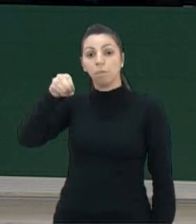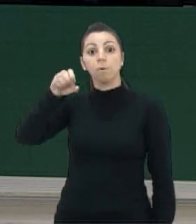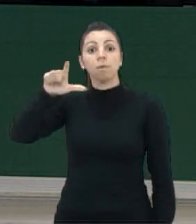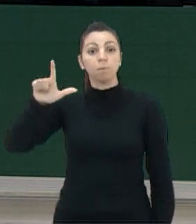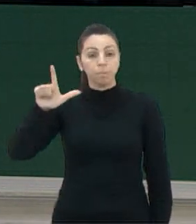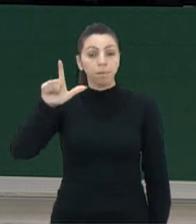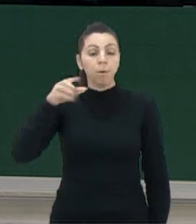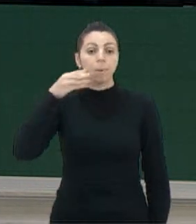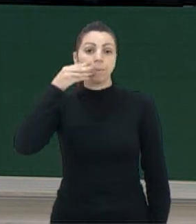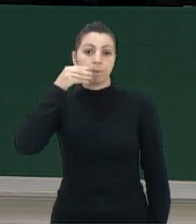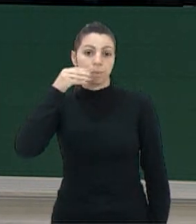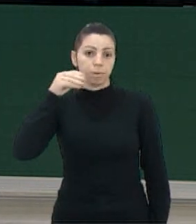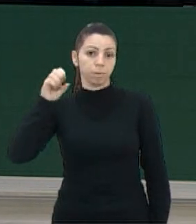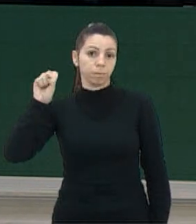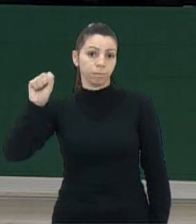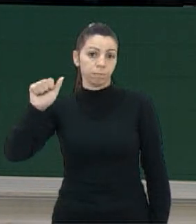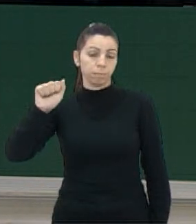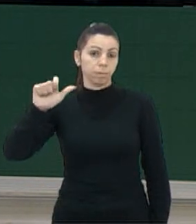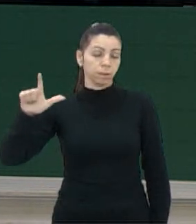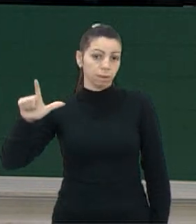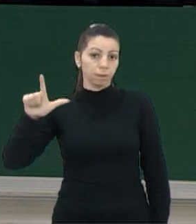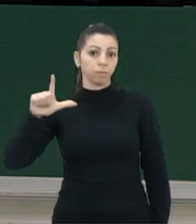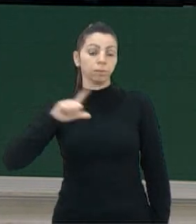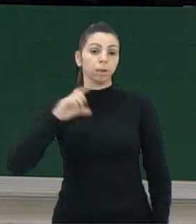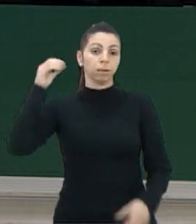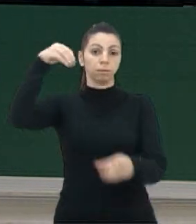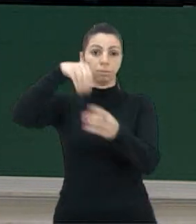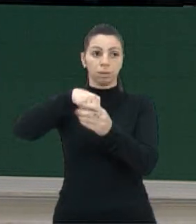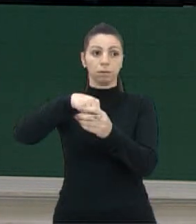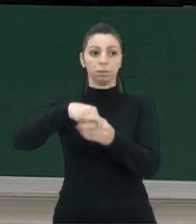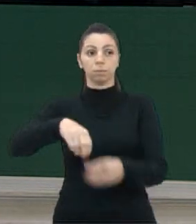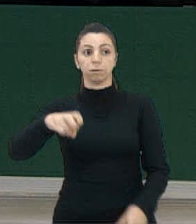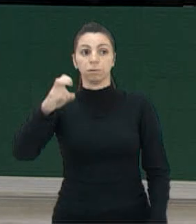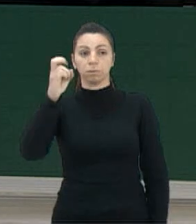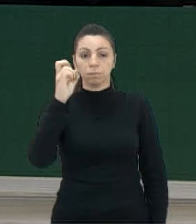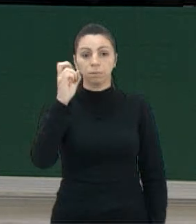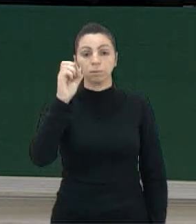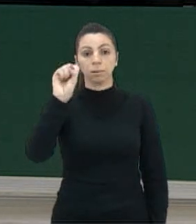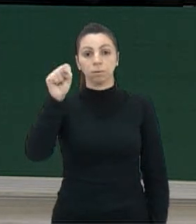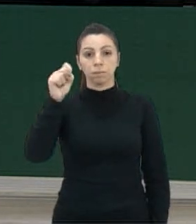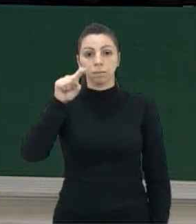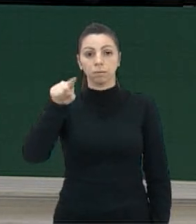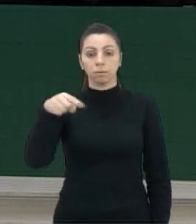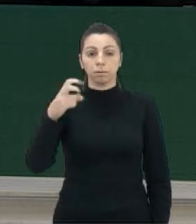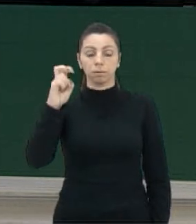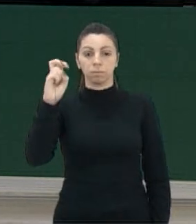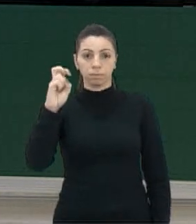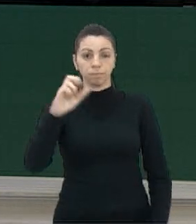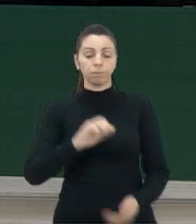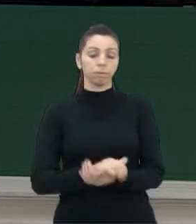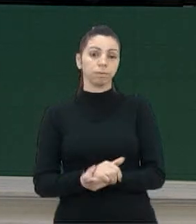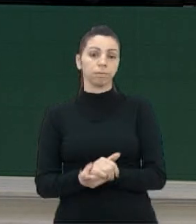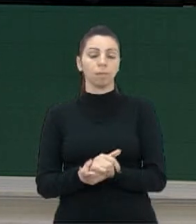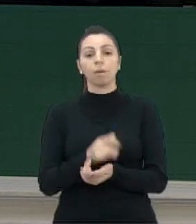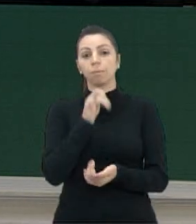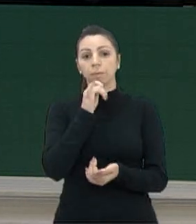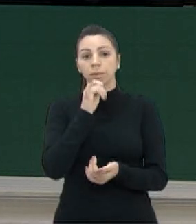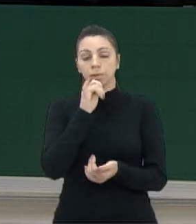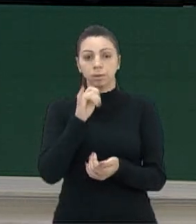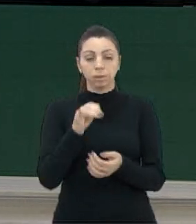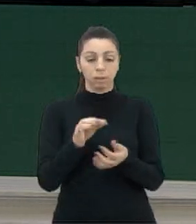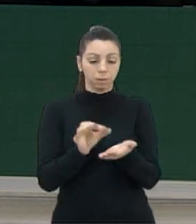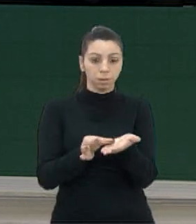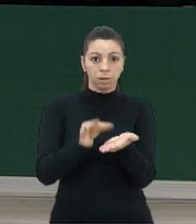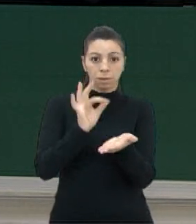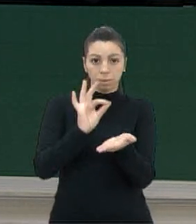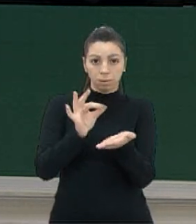58,5 gramas. Se existisse uma pecinha, como as xícaras de medição lá para a gente fazer culinária,